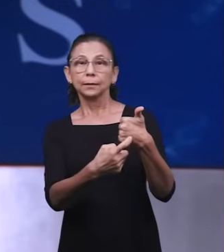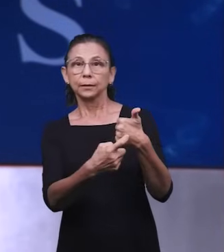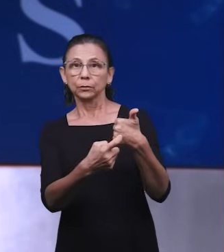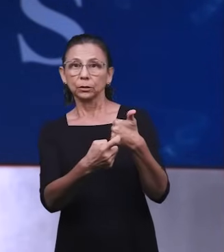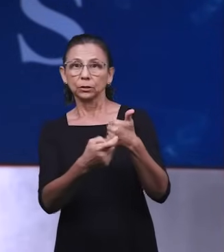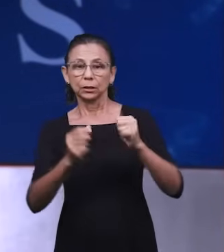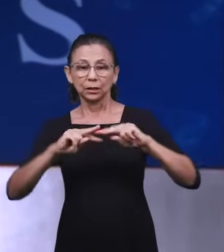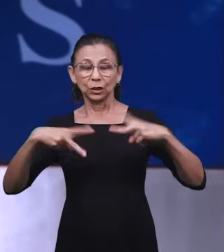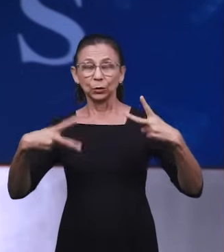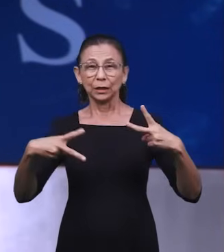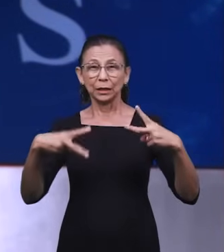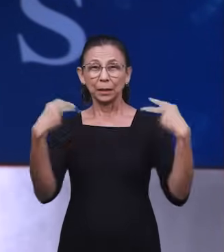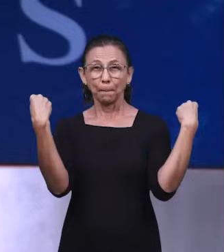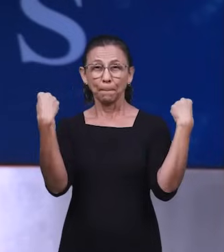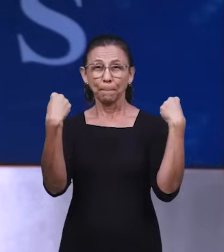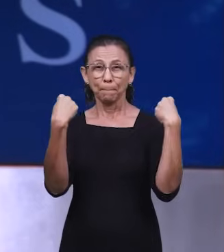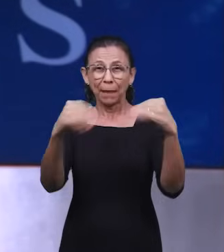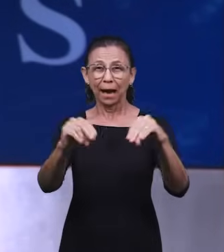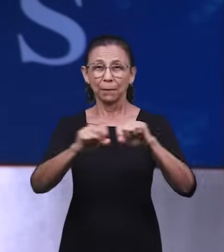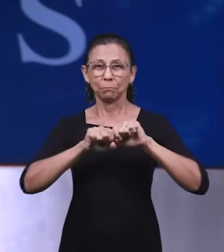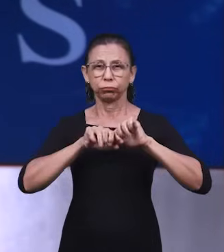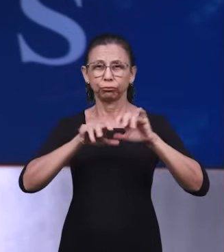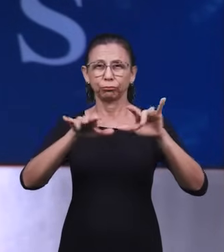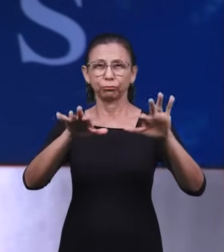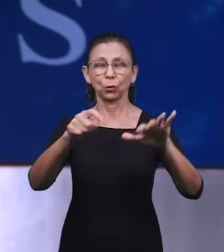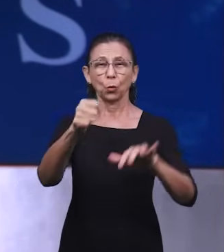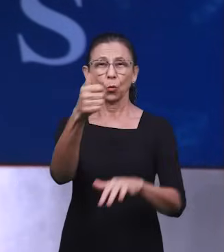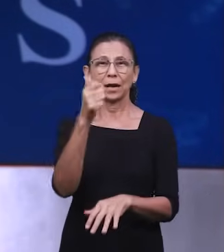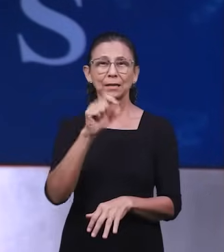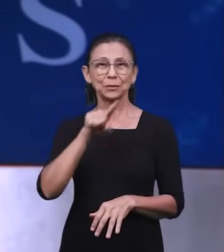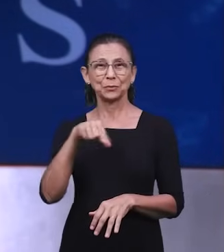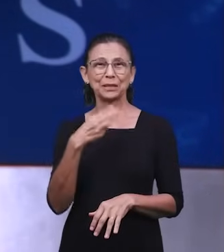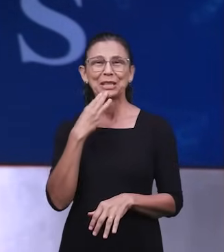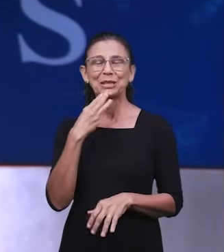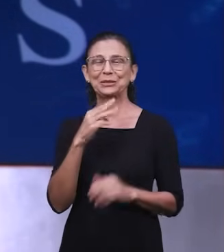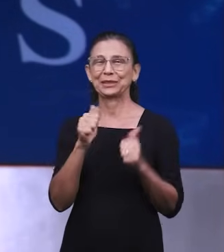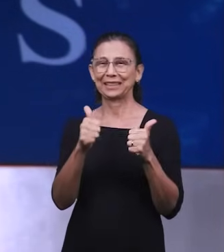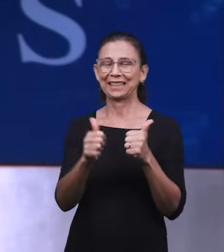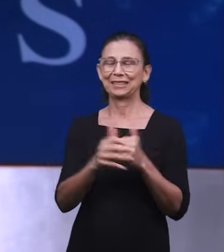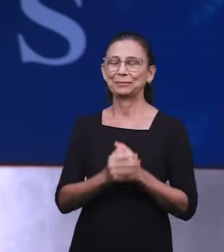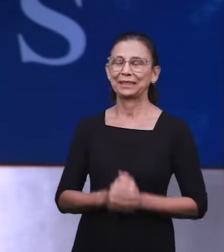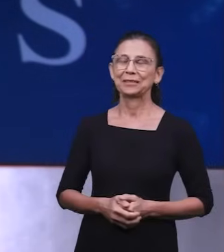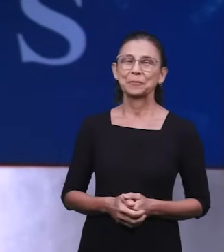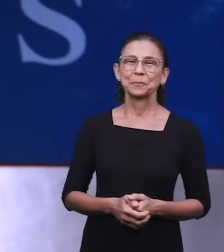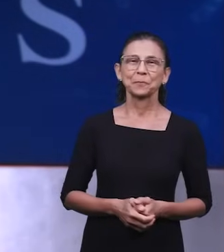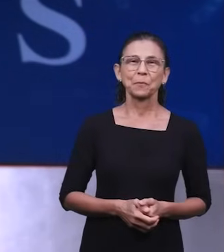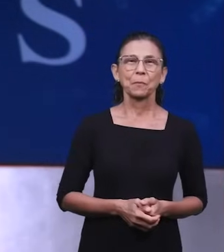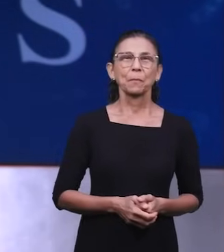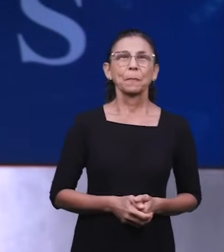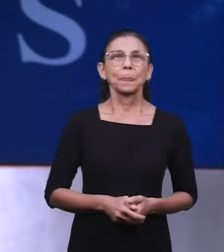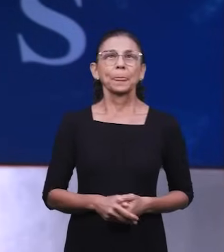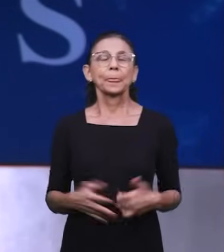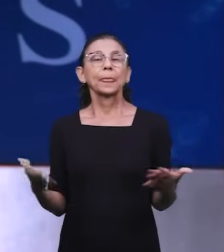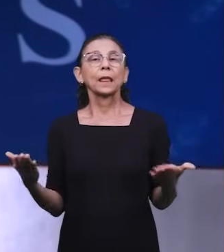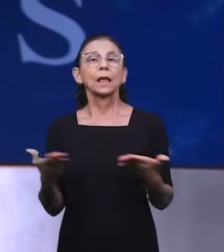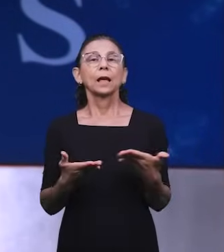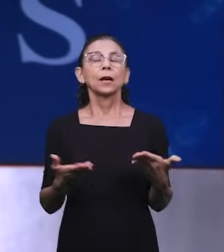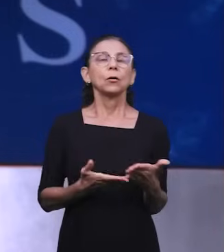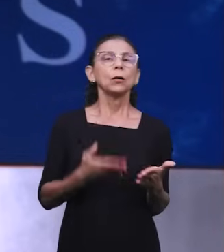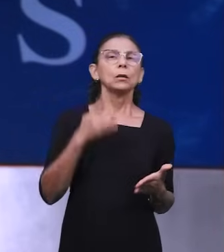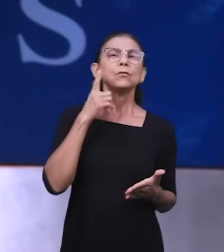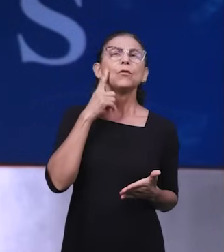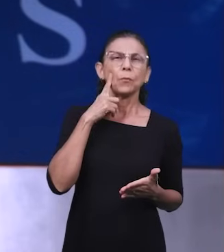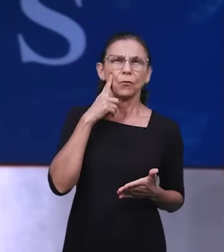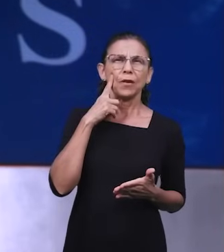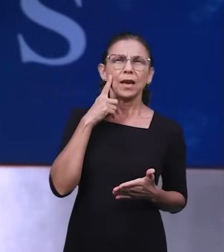já compartilhe o link, porque tá quase chegando aí 1 milhão. Amém? Gente, agora vamos falar o seguinte, vamos falar sobre aquilo que Deus